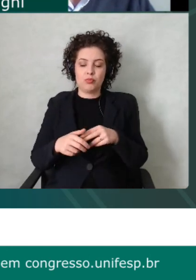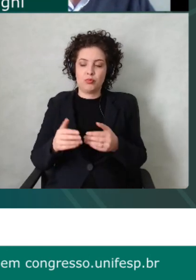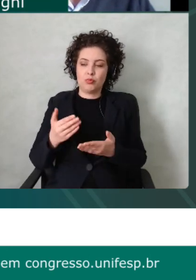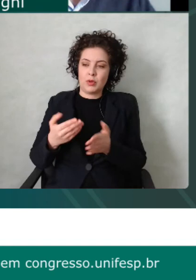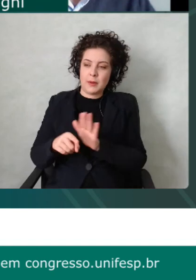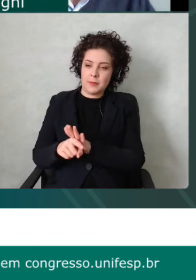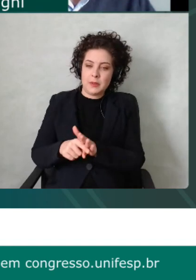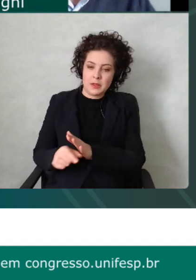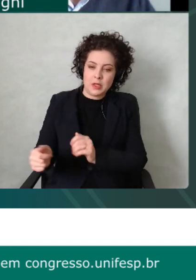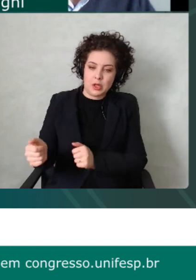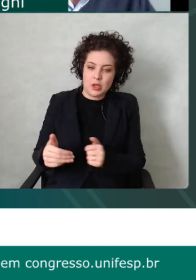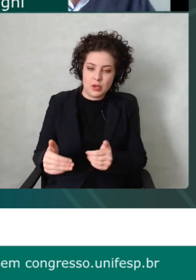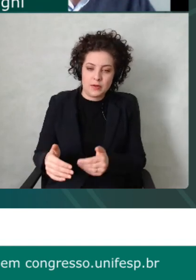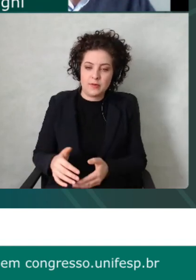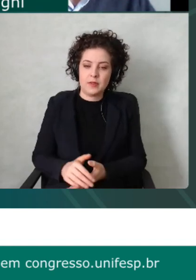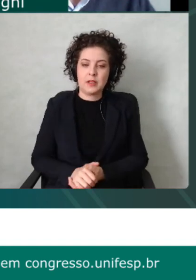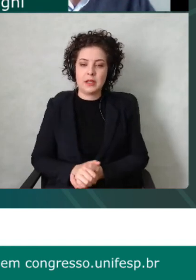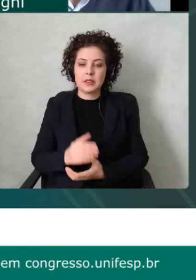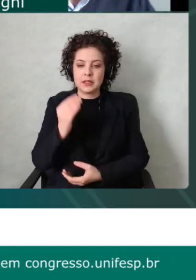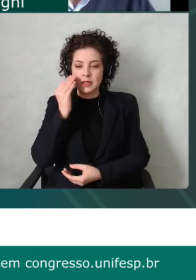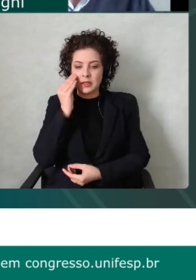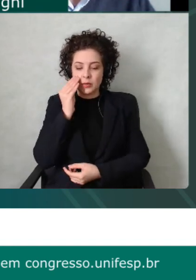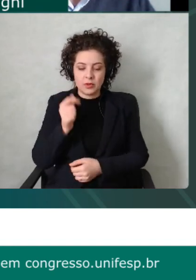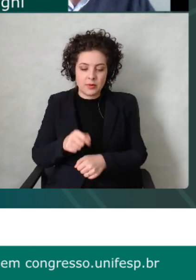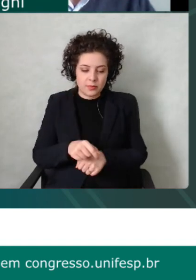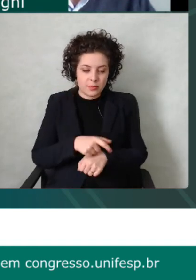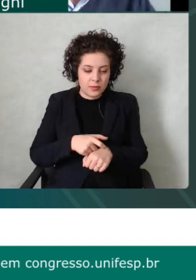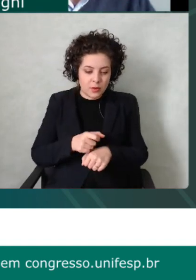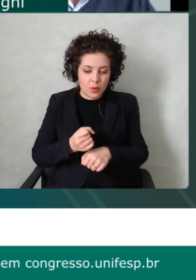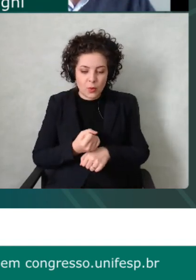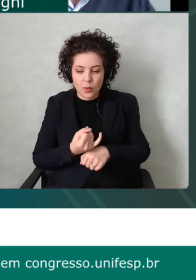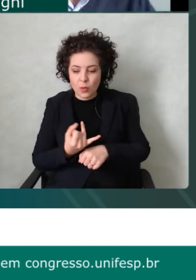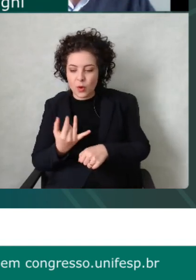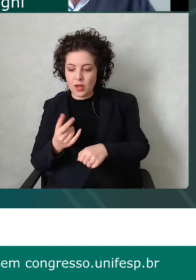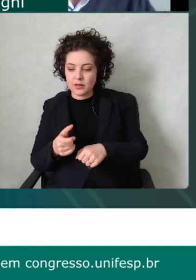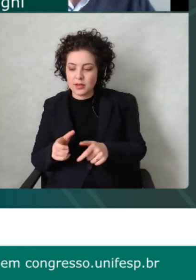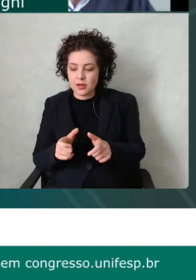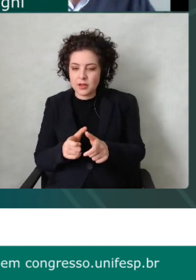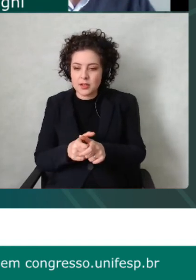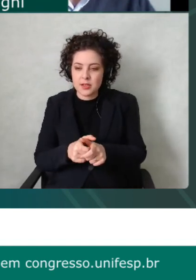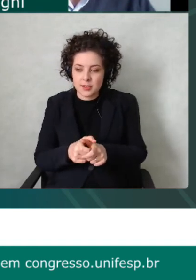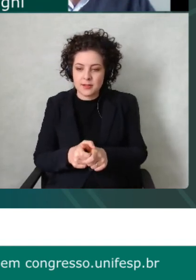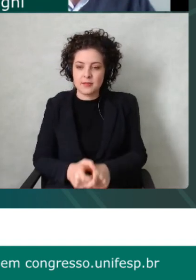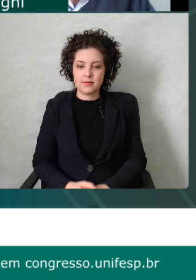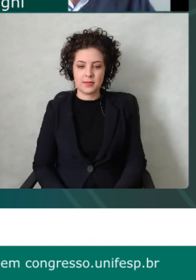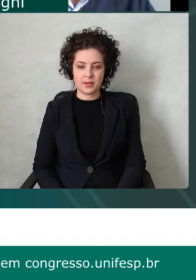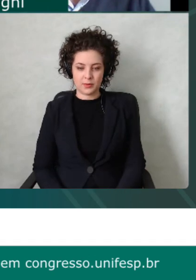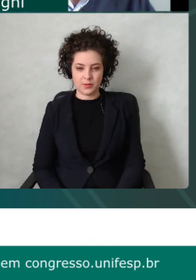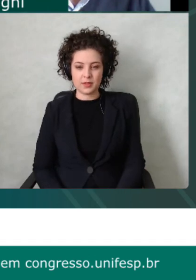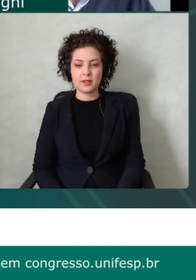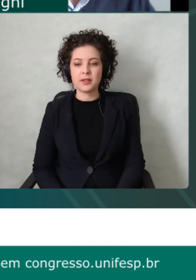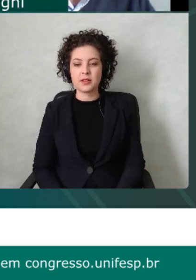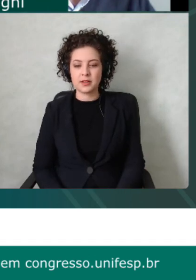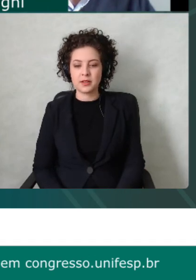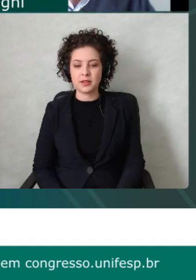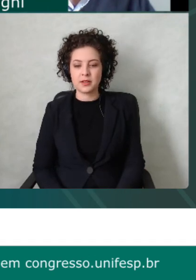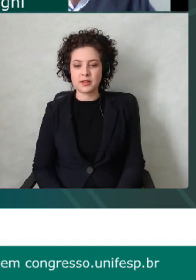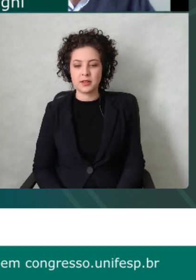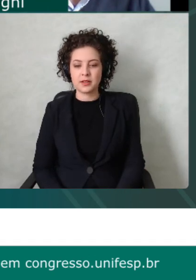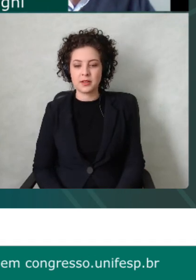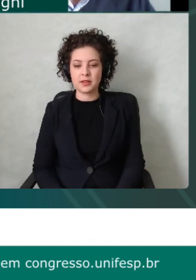tentam diminuir a quantidade de células infectadas, eliminando isso daí, para diminuir a inflamação e, quem sabe, aproximar essa pessoa da